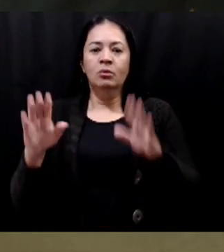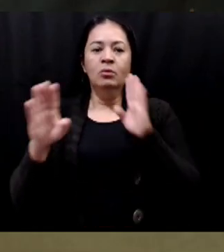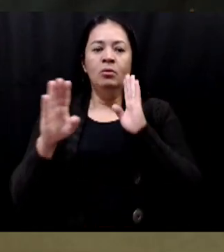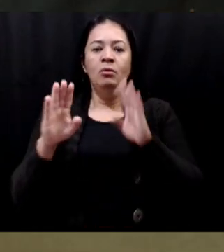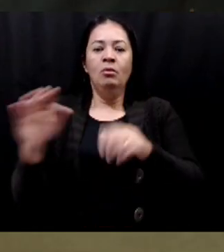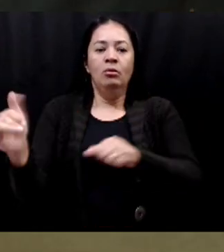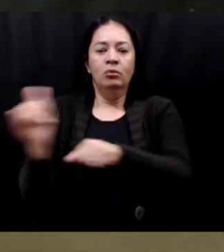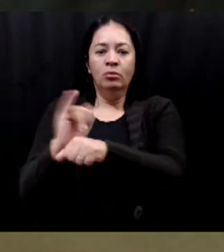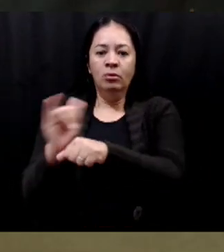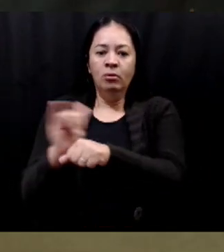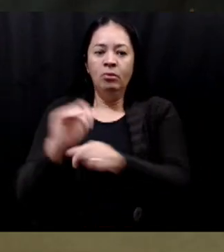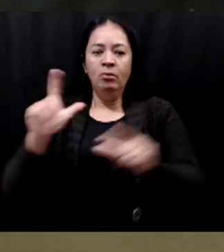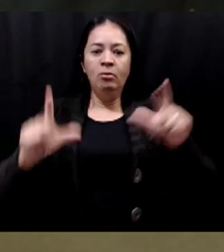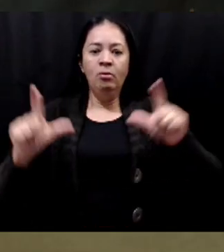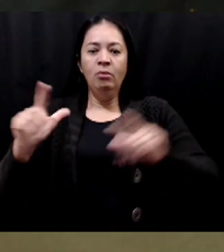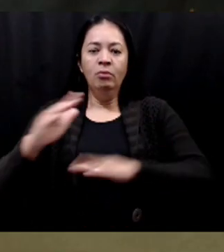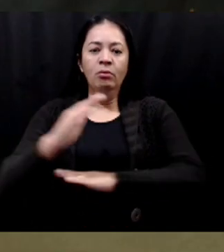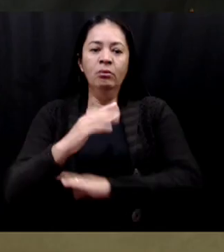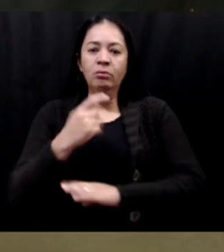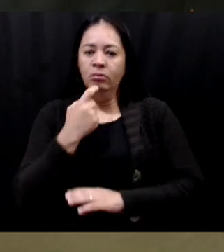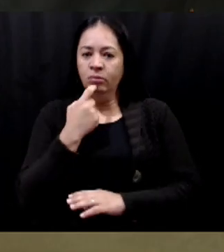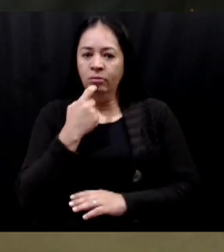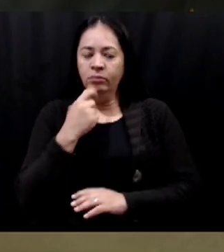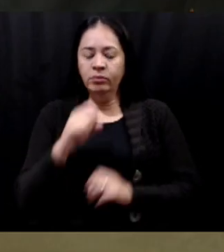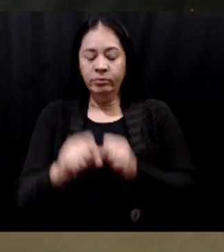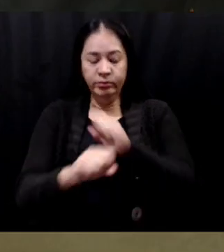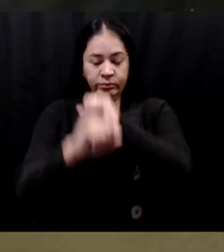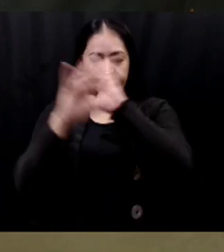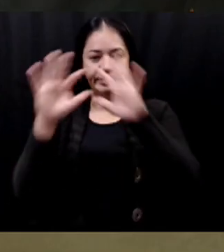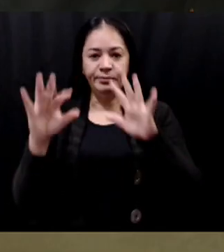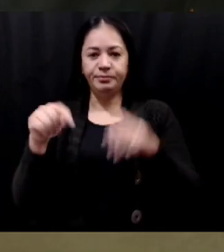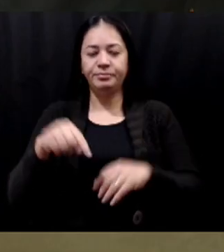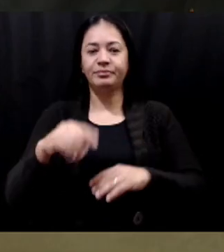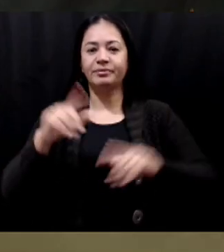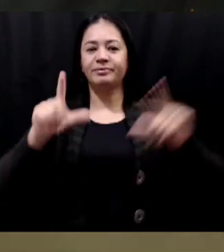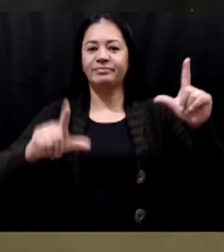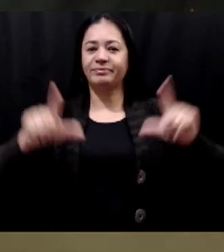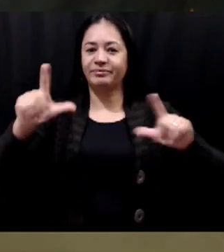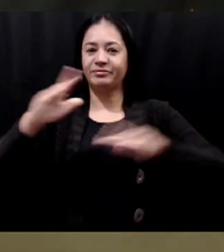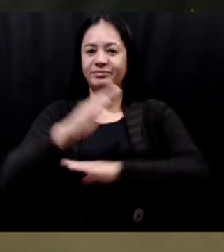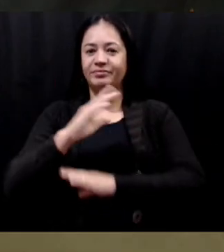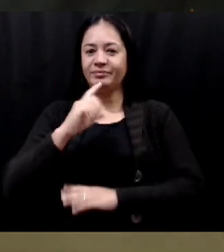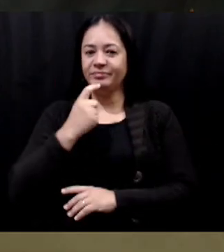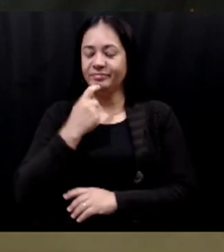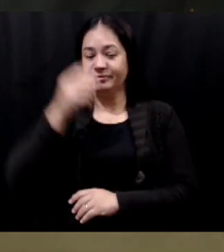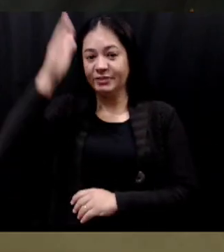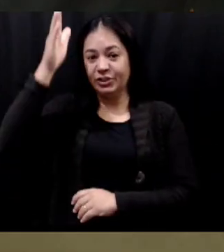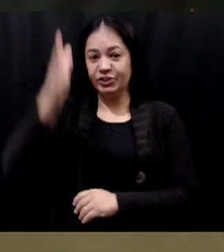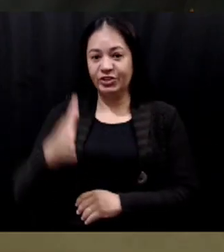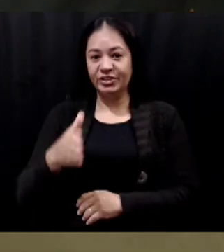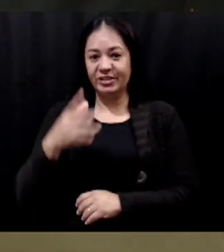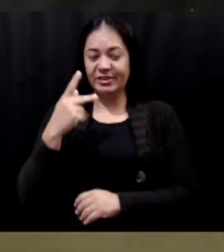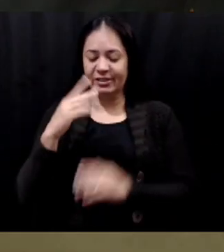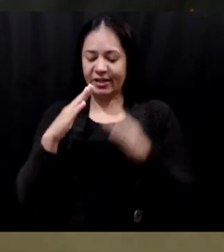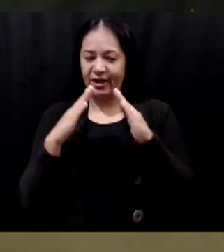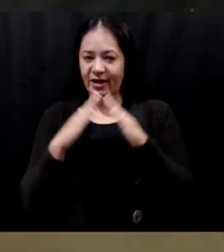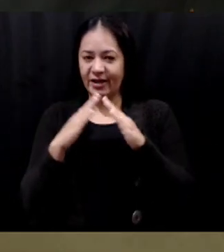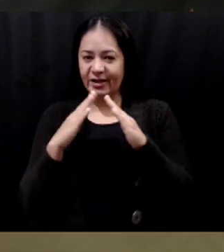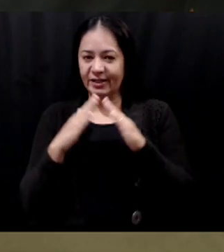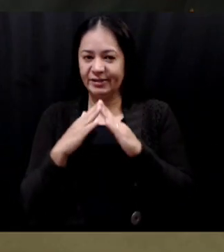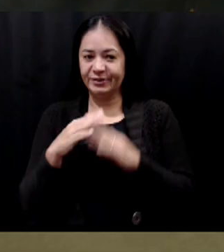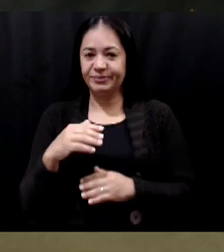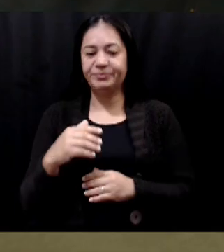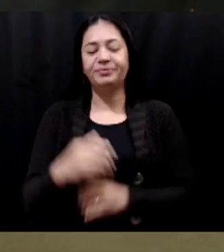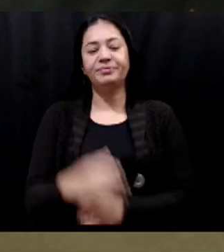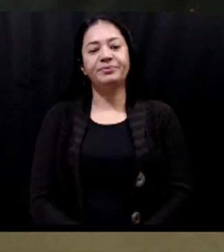Campinas e também, claro, aqui da TV Câmara Campinas, direto para você aí na sua casa. A gente conta com a sua participação. E a